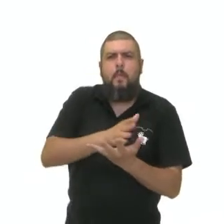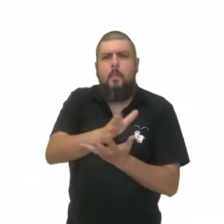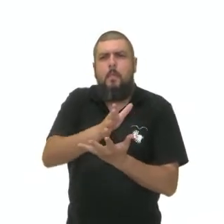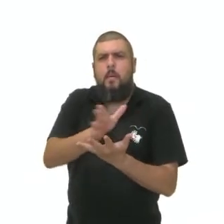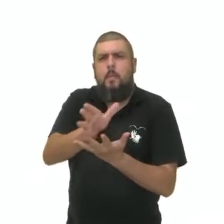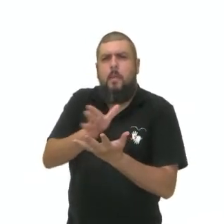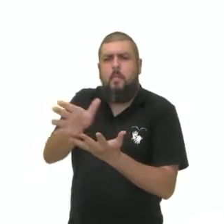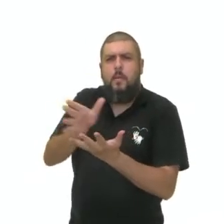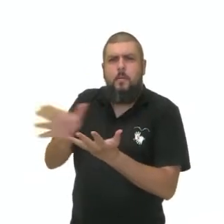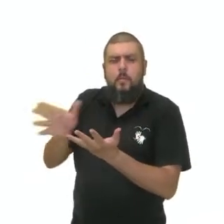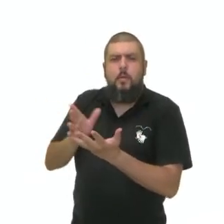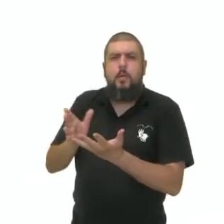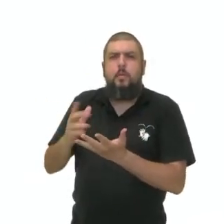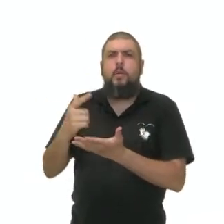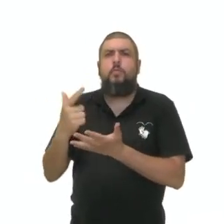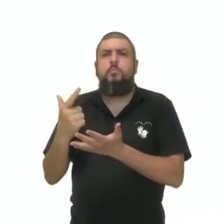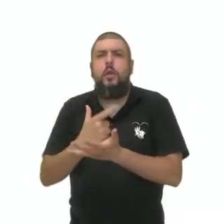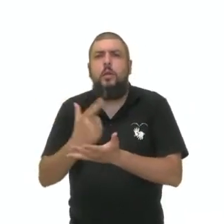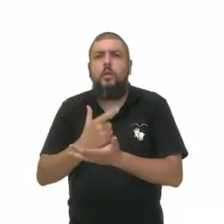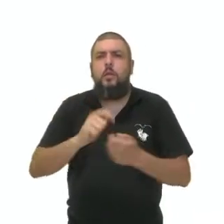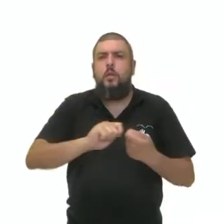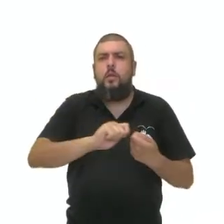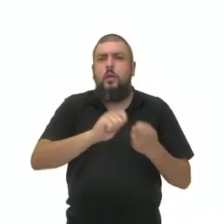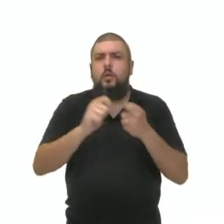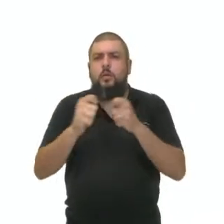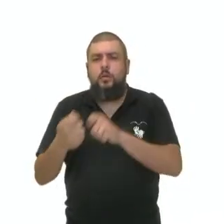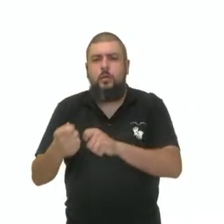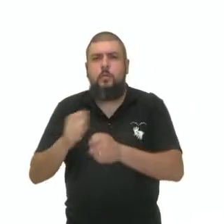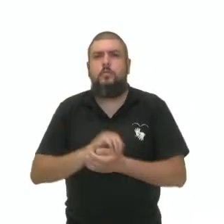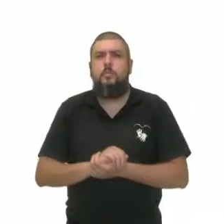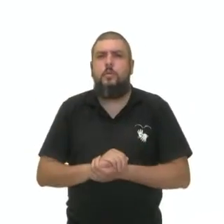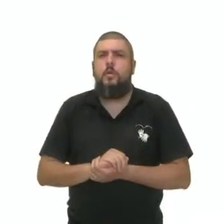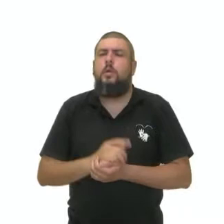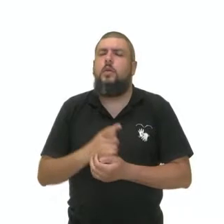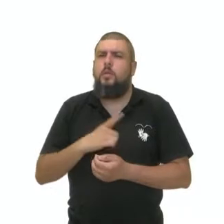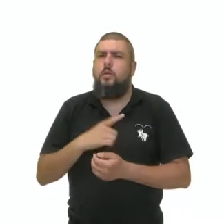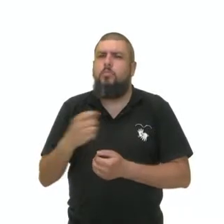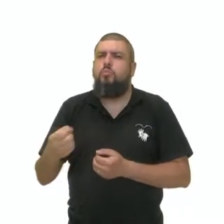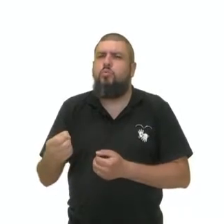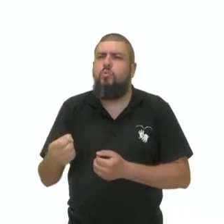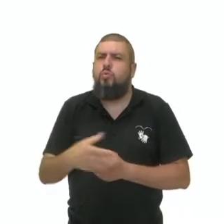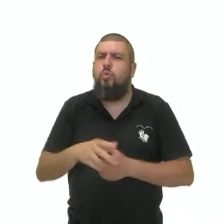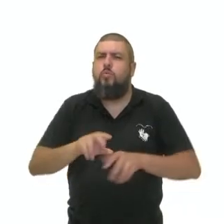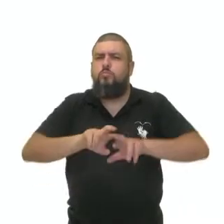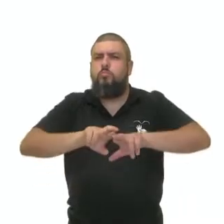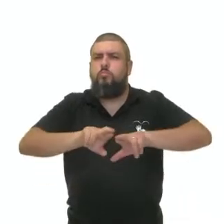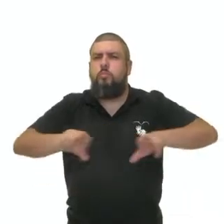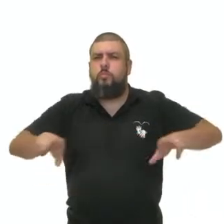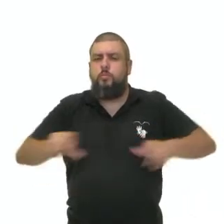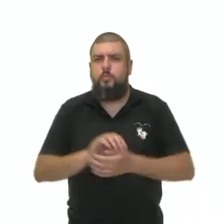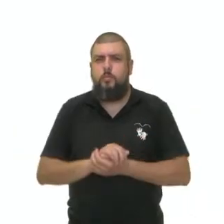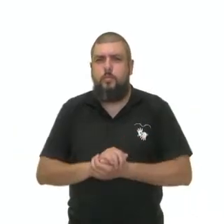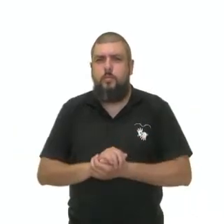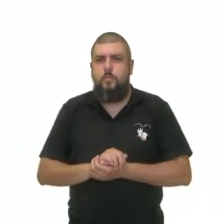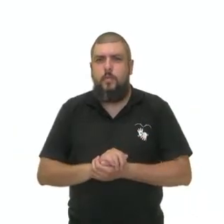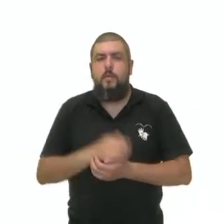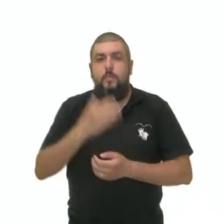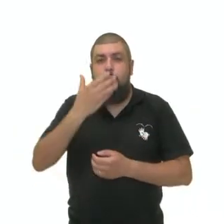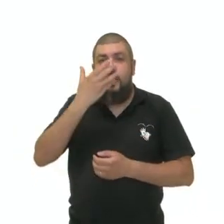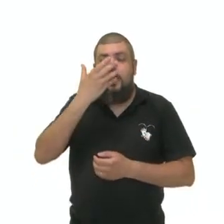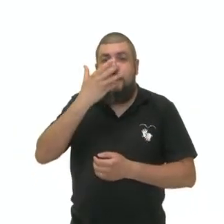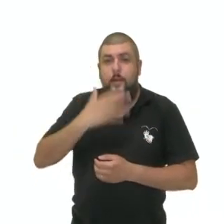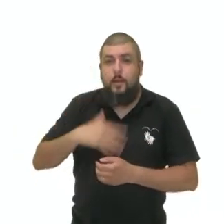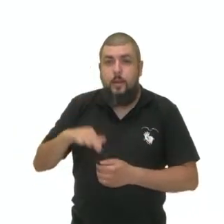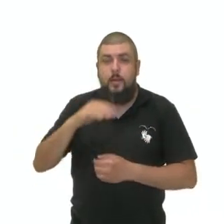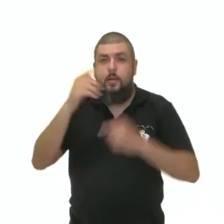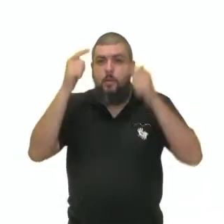livrarias. Desde então, com frequência, pipocam novidades. Sobre o príncipezinho alçado ao cargo de rei